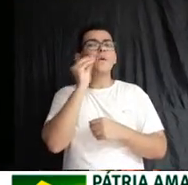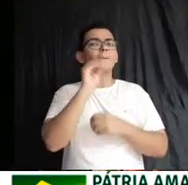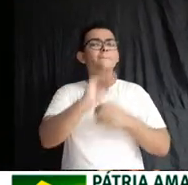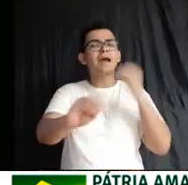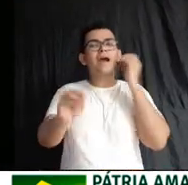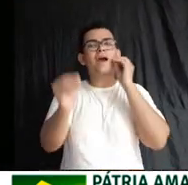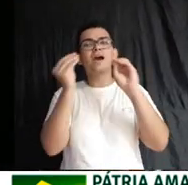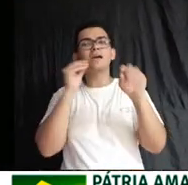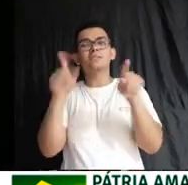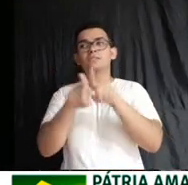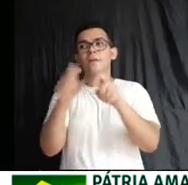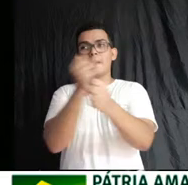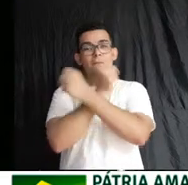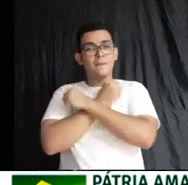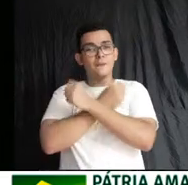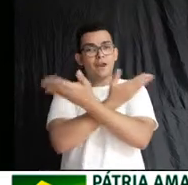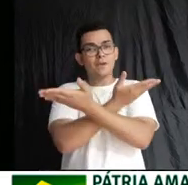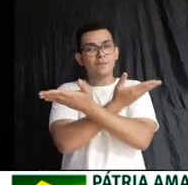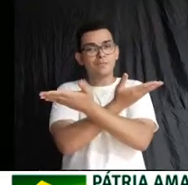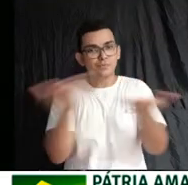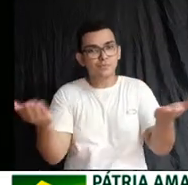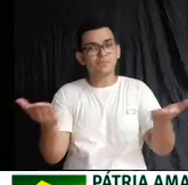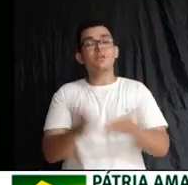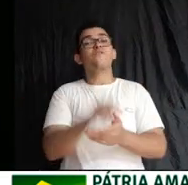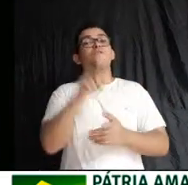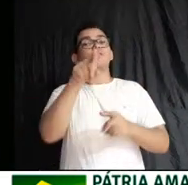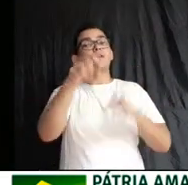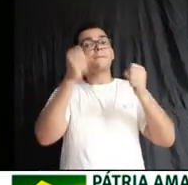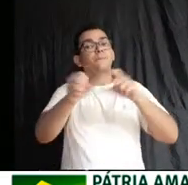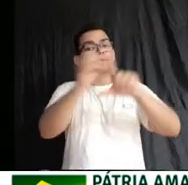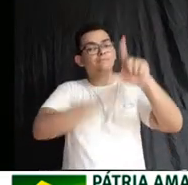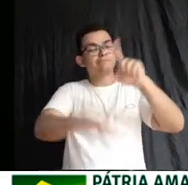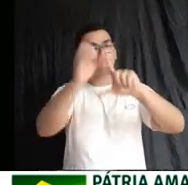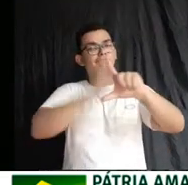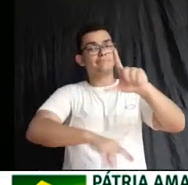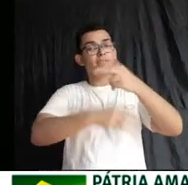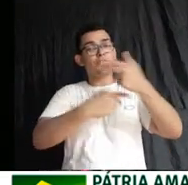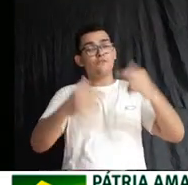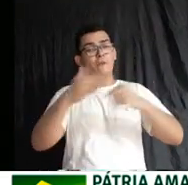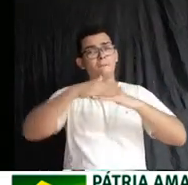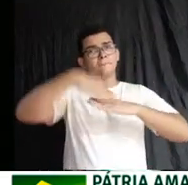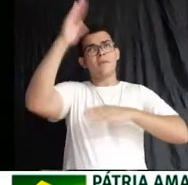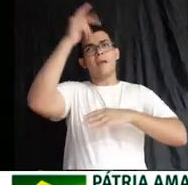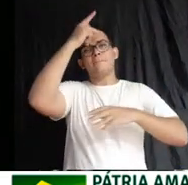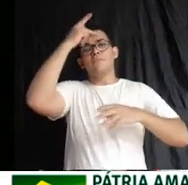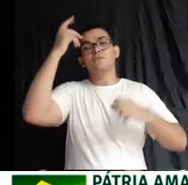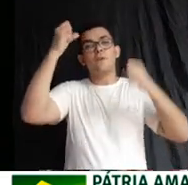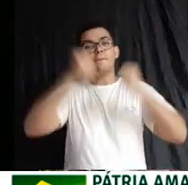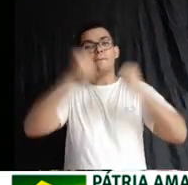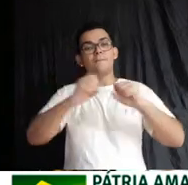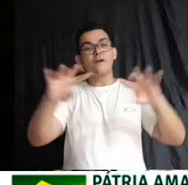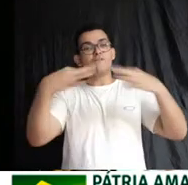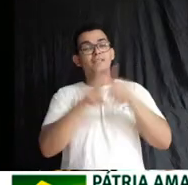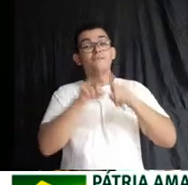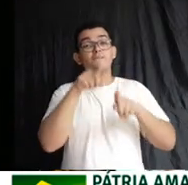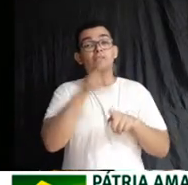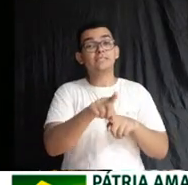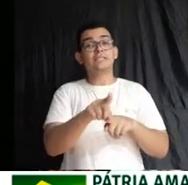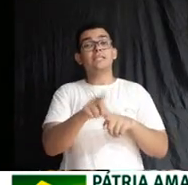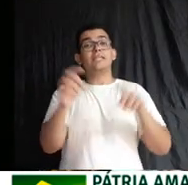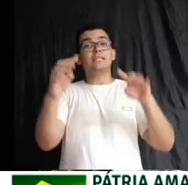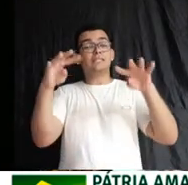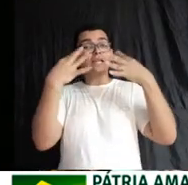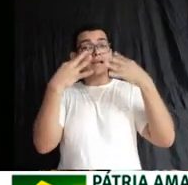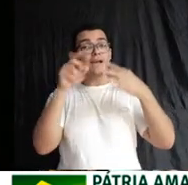um abraço para essa turma aí do Ceará. Compartilha para mais pessoas poderem acompanhar. É, você que está assistindo a live agora, fala